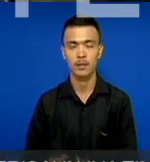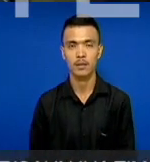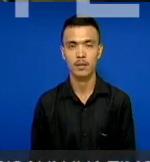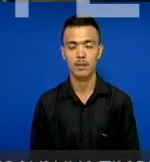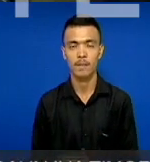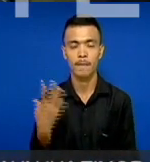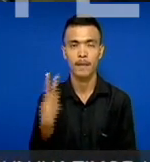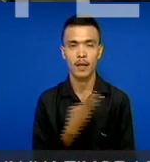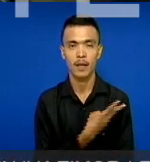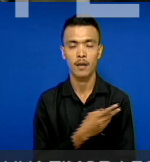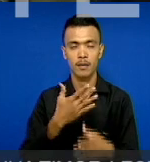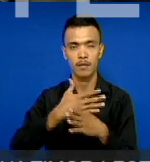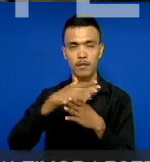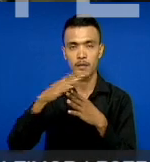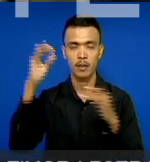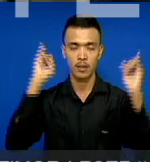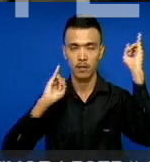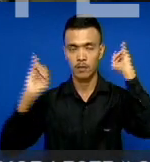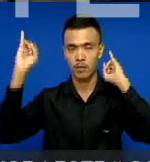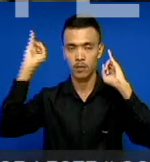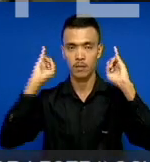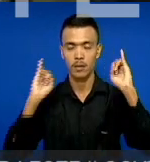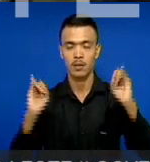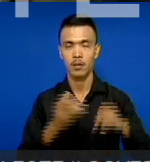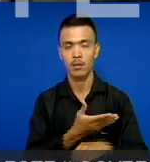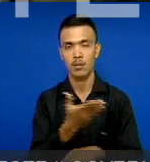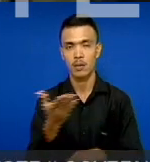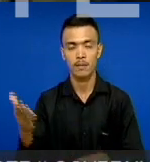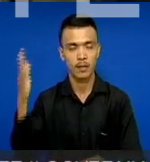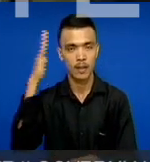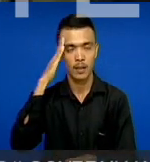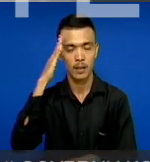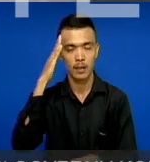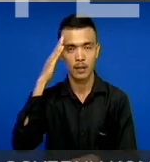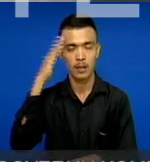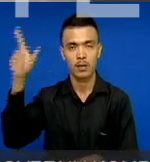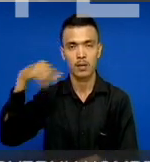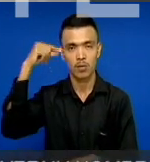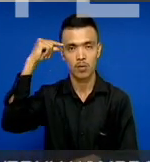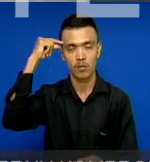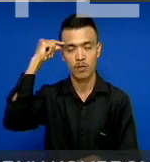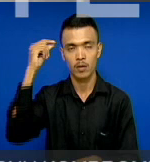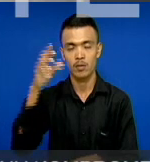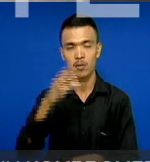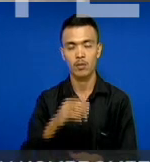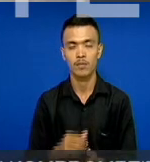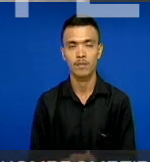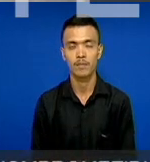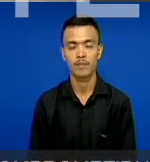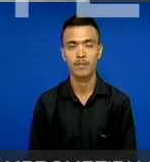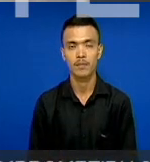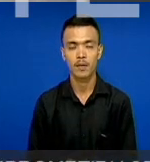ami atu partilha informasyon sirane e ita bo sira tene kata governo mos